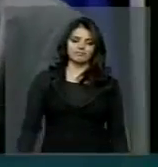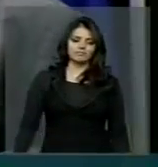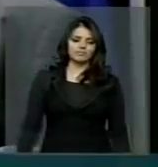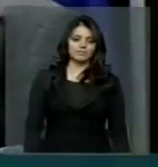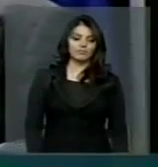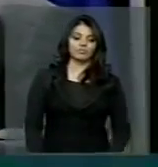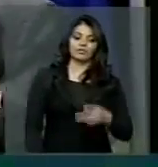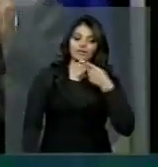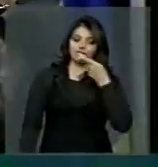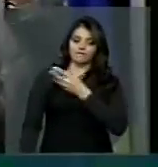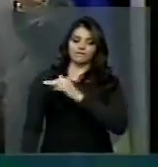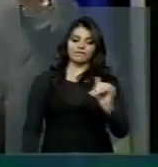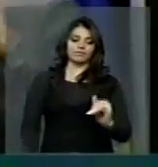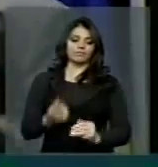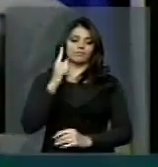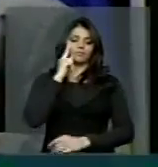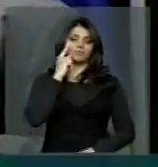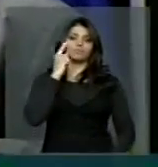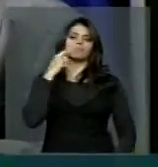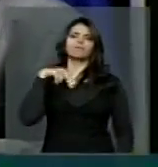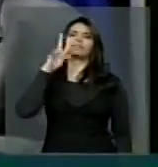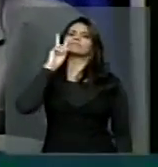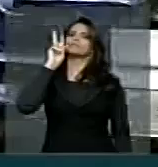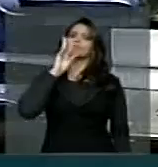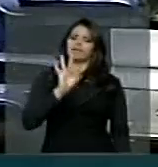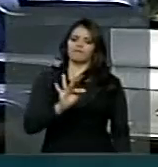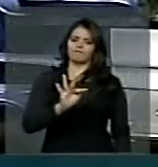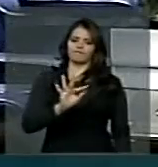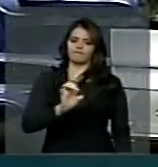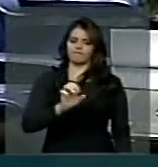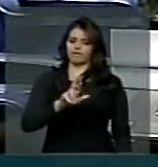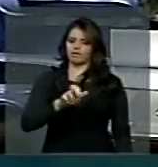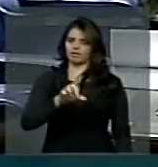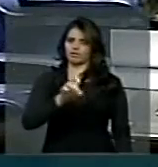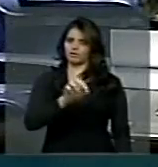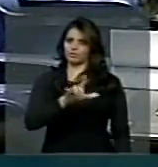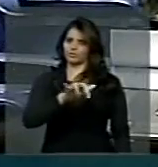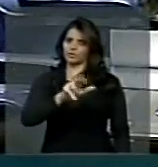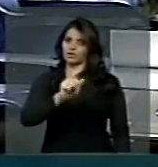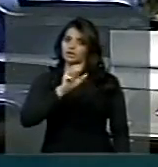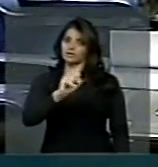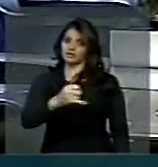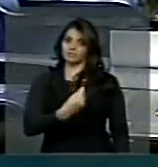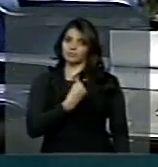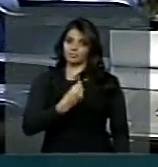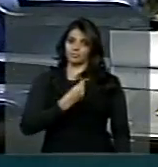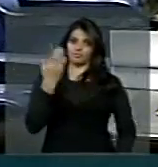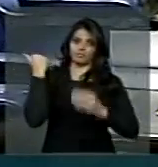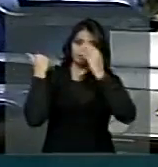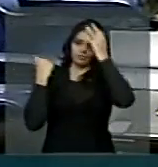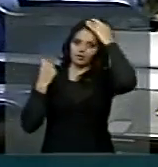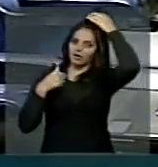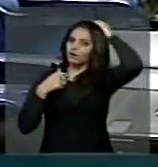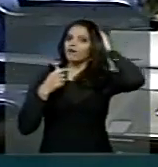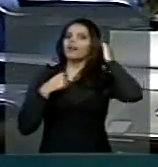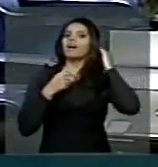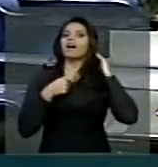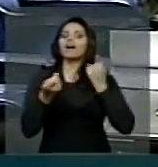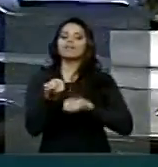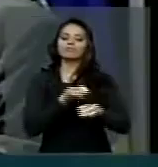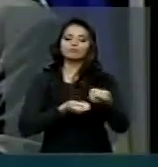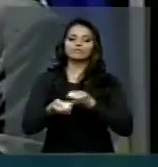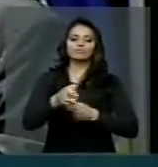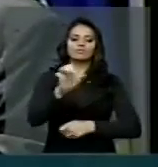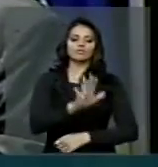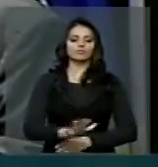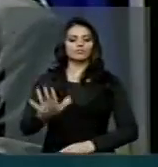É dizendo isso para trazer de Fernando Lira que, se lá estivesse, provavelmente estaria articulando a nível nacional